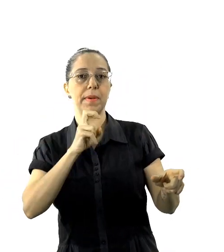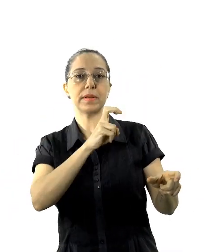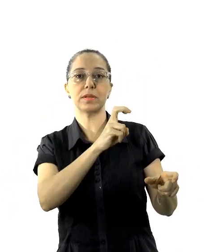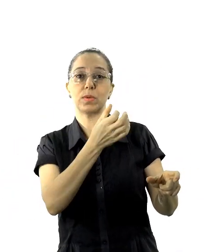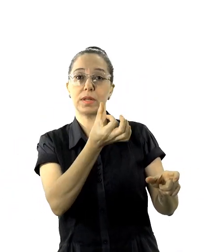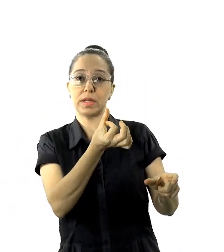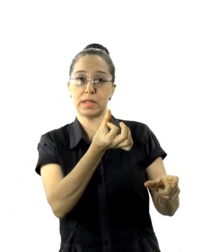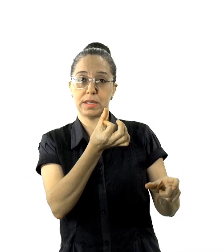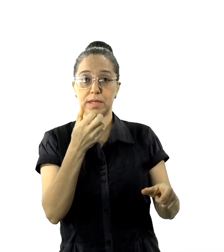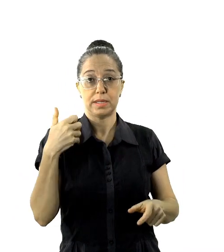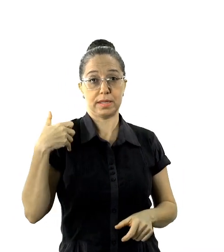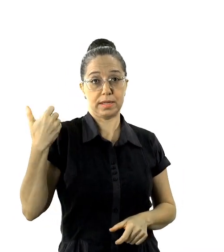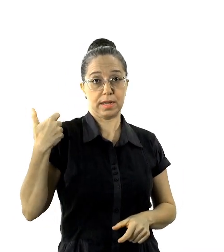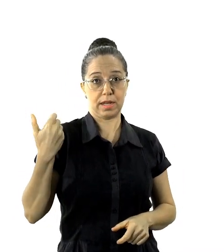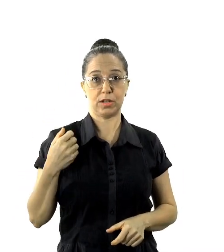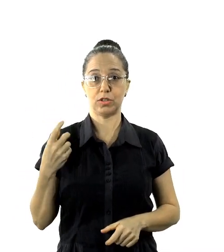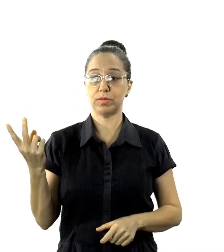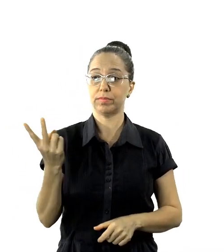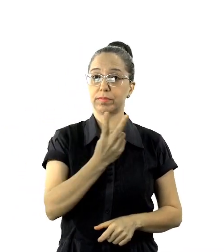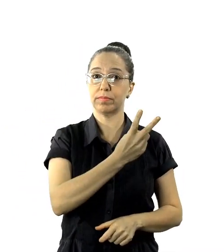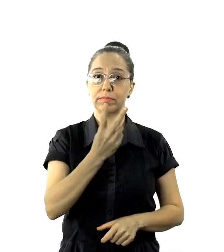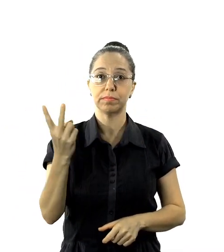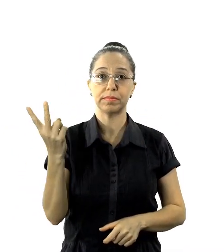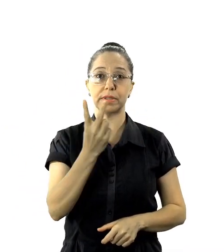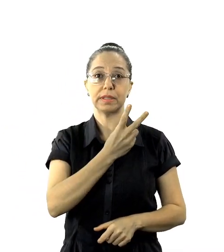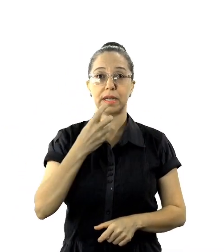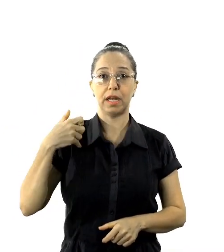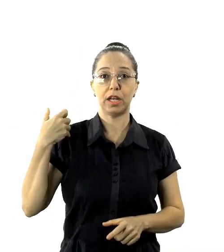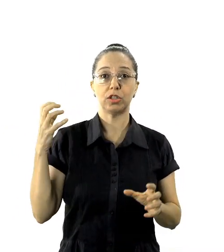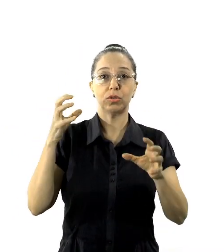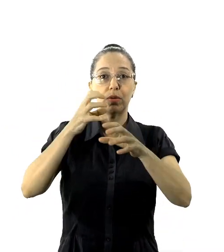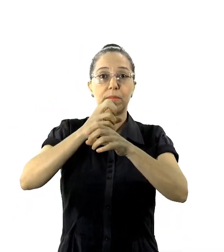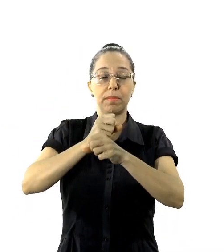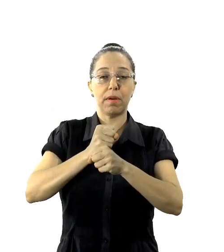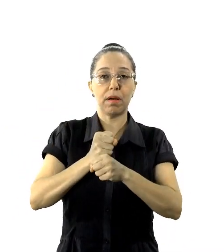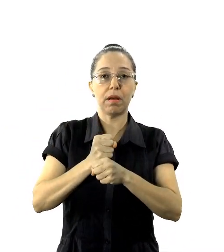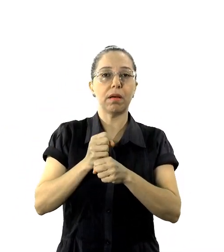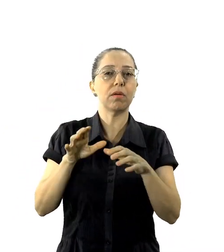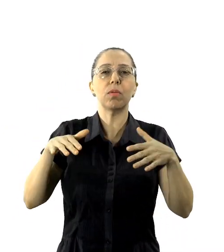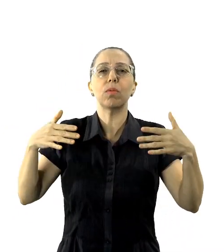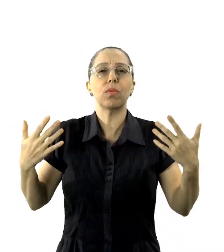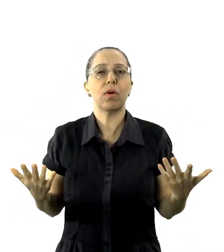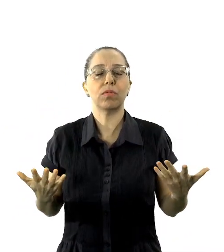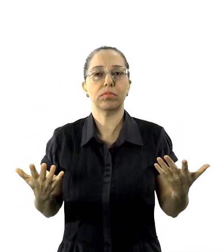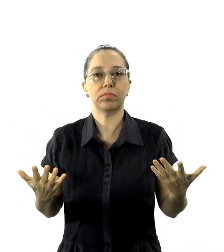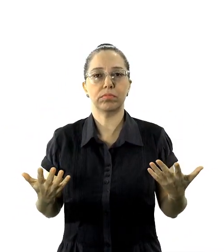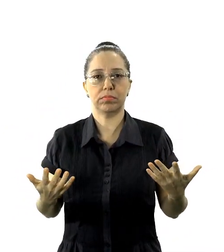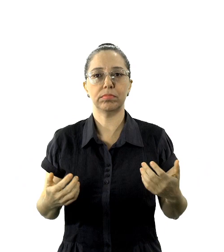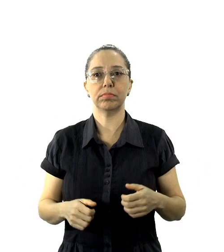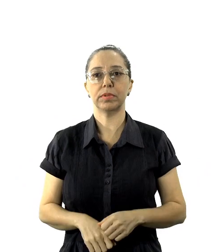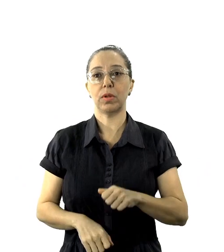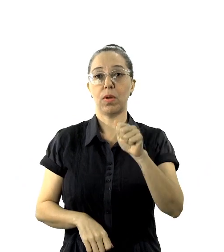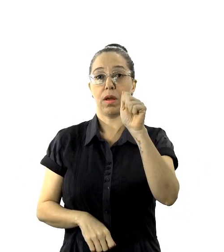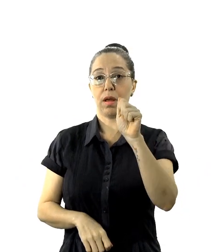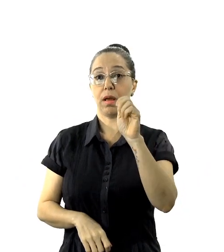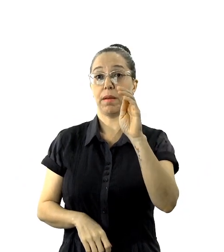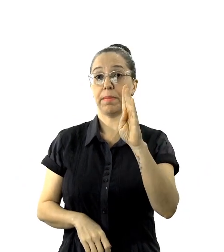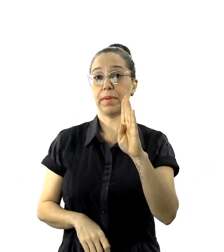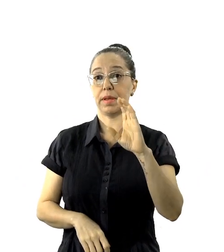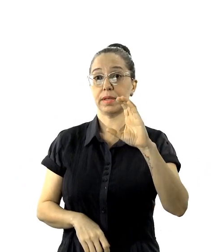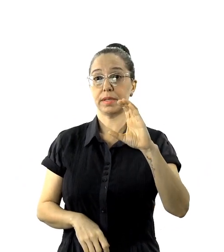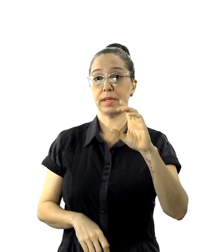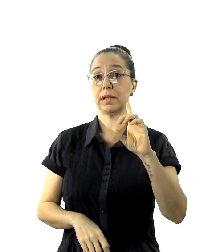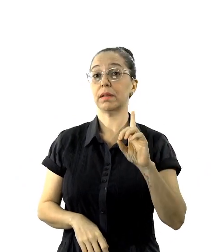56. A soma das idades dos dois é igual a... Temos 4 opções de resposta. Letra